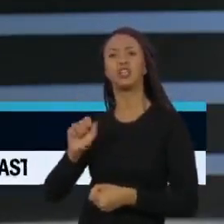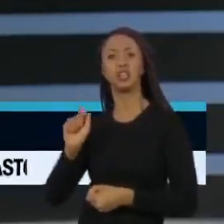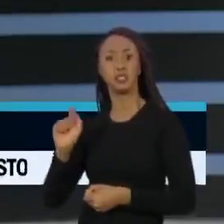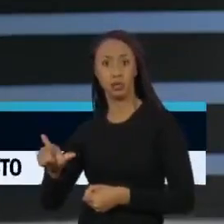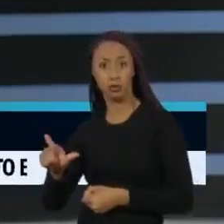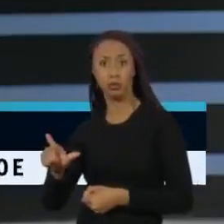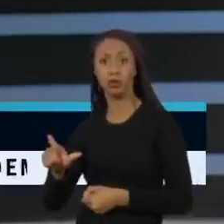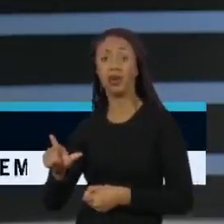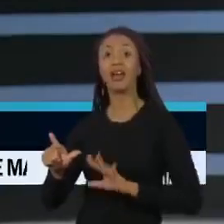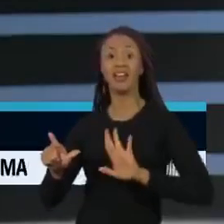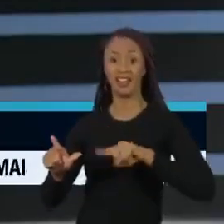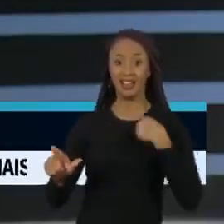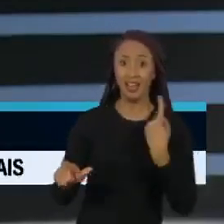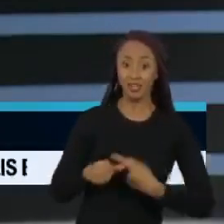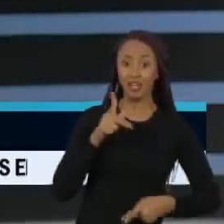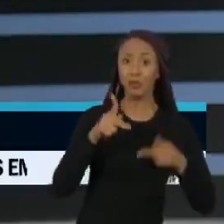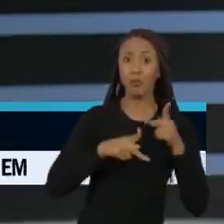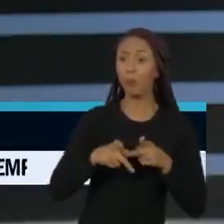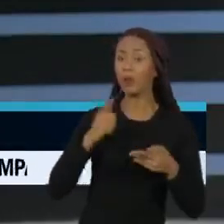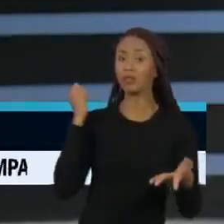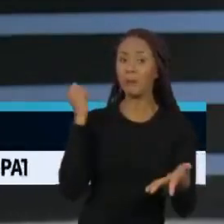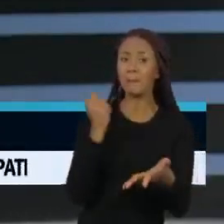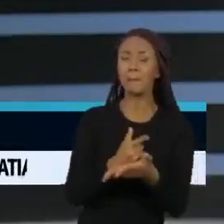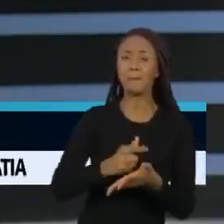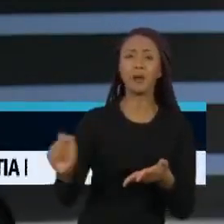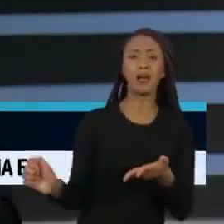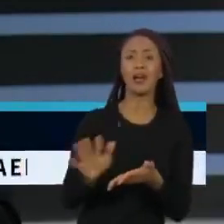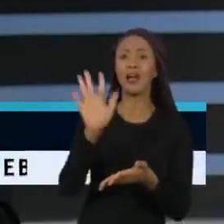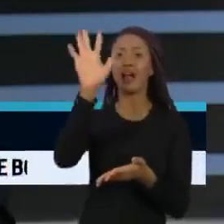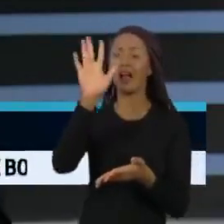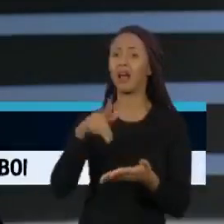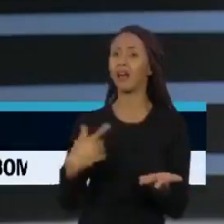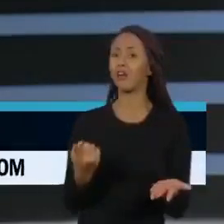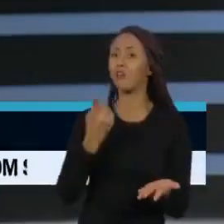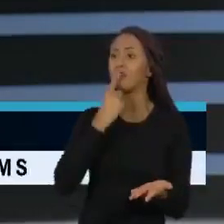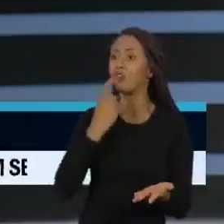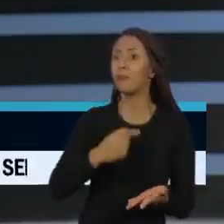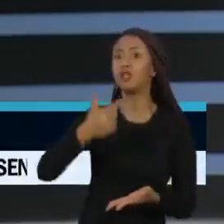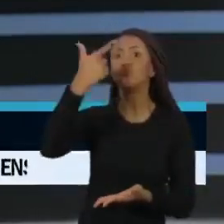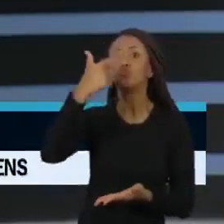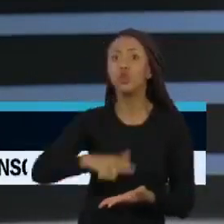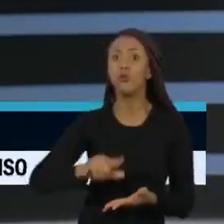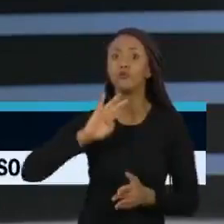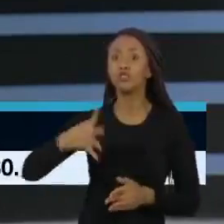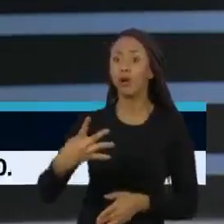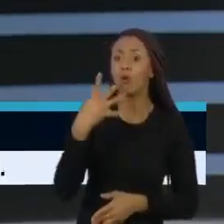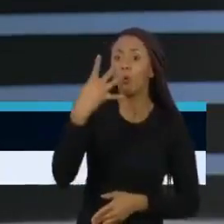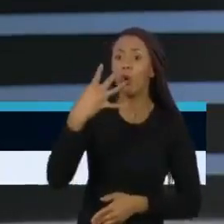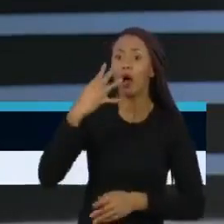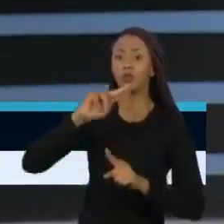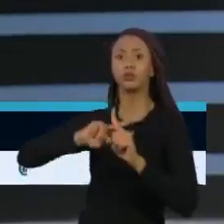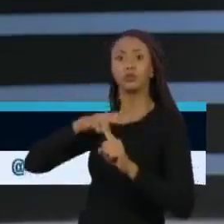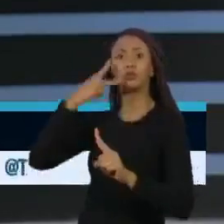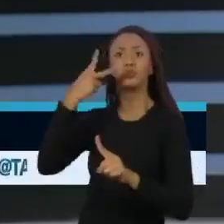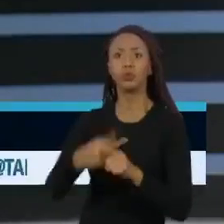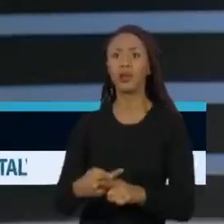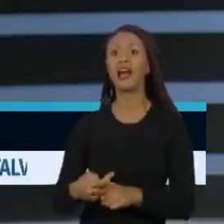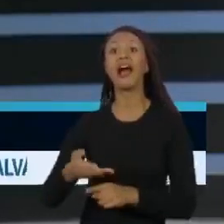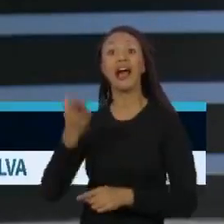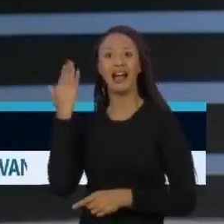caríssima para todos nós estamos na bandeira da crise hídrica Agora não é mais um a quarta a bandeira a bandeira amarela